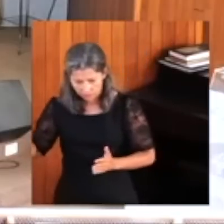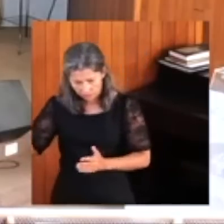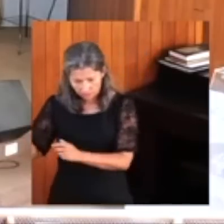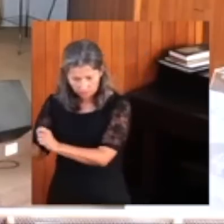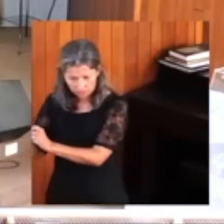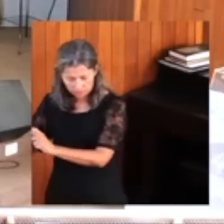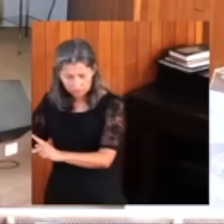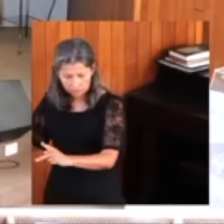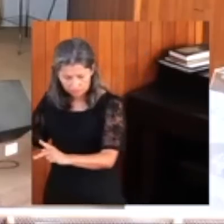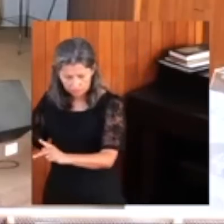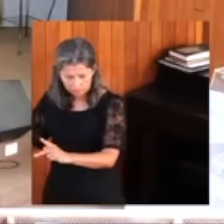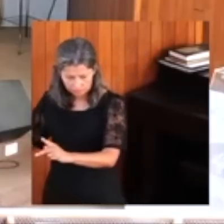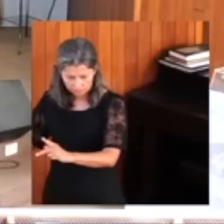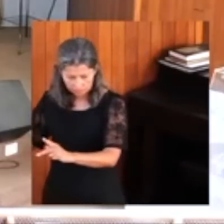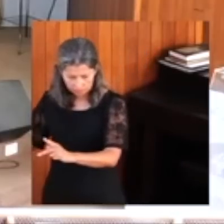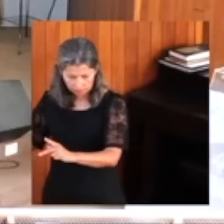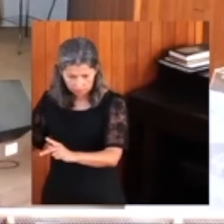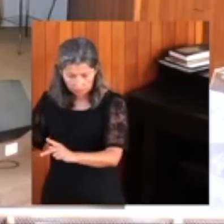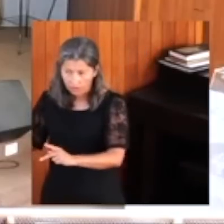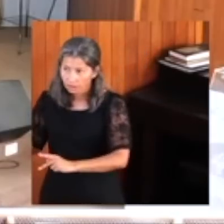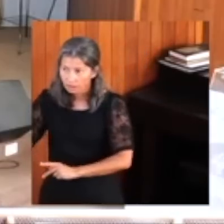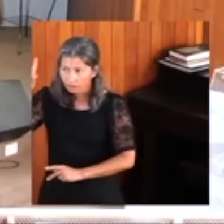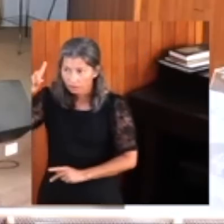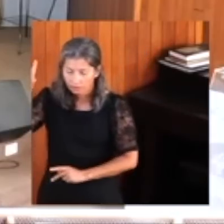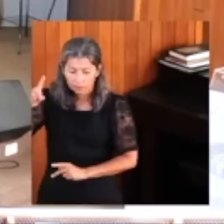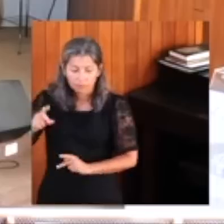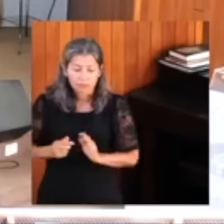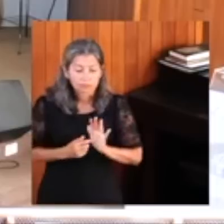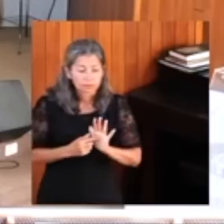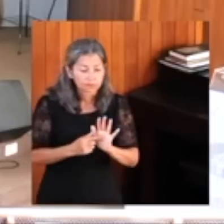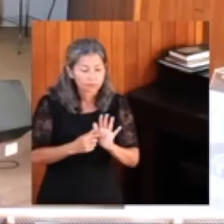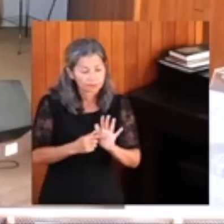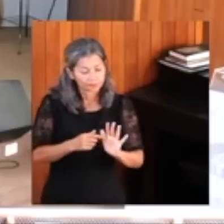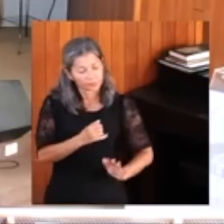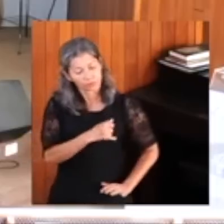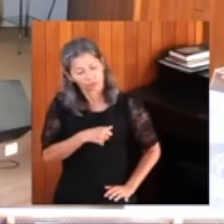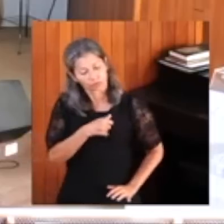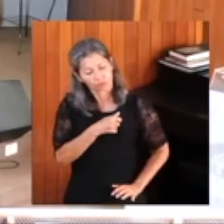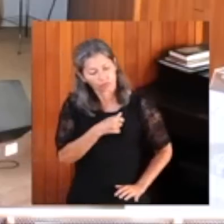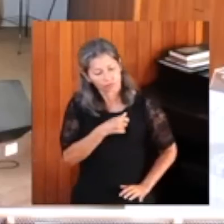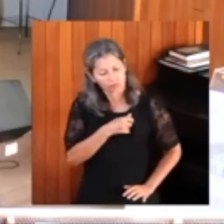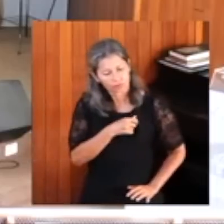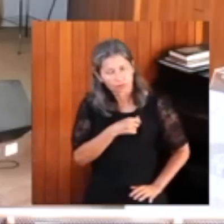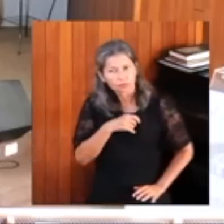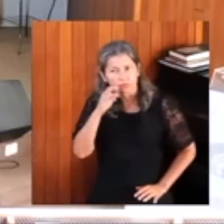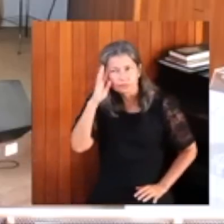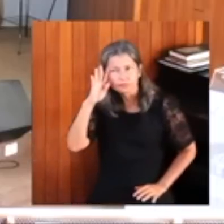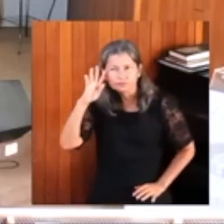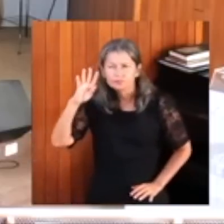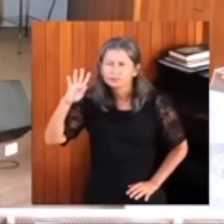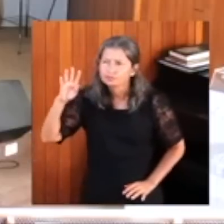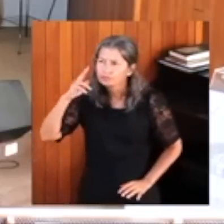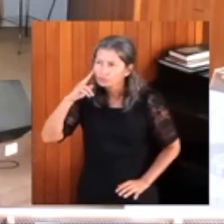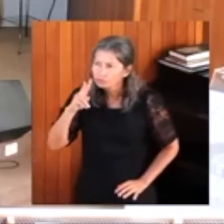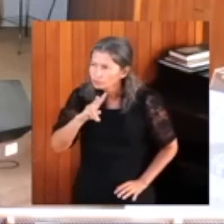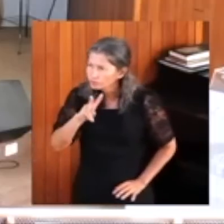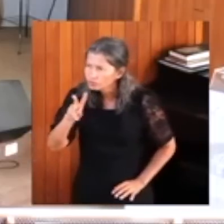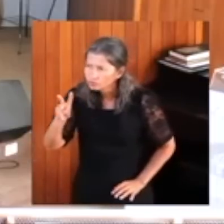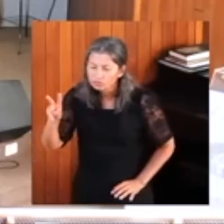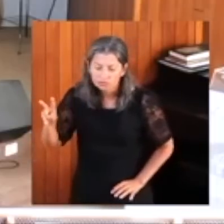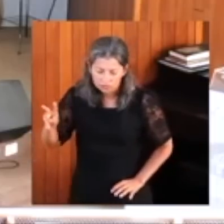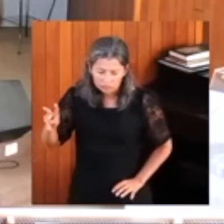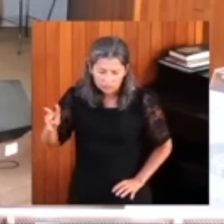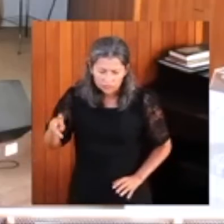grande spoiler para nós que fala de vitória. E hoje, então, vamos analisar aqui o tema 4, né? Os selos, as trombetas e